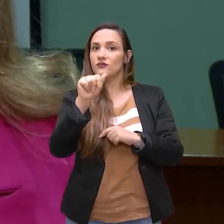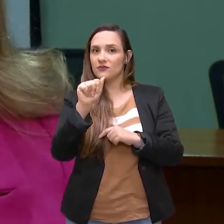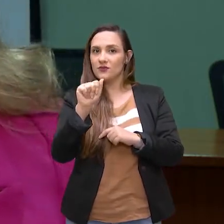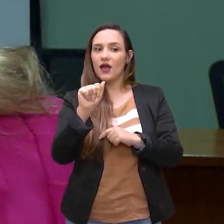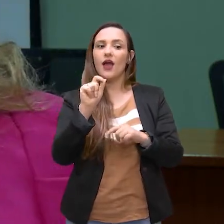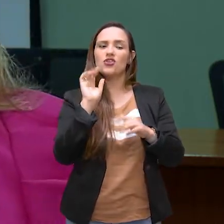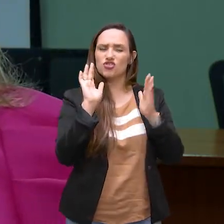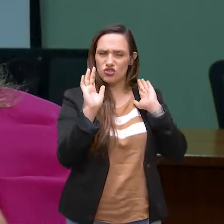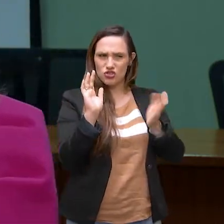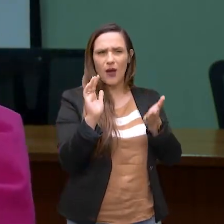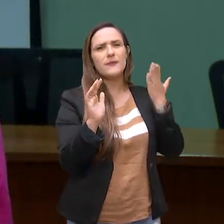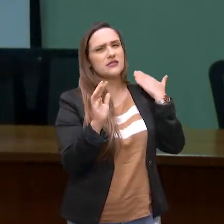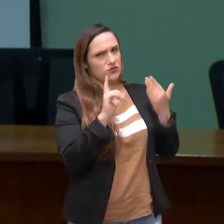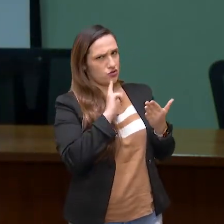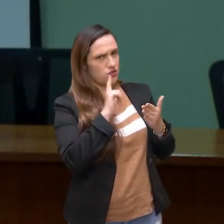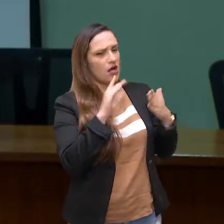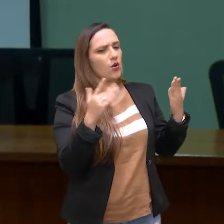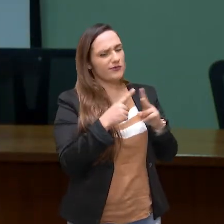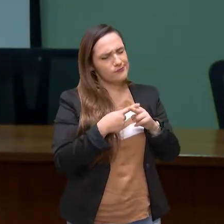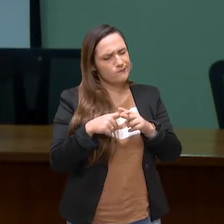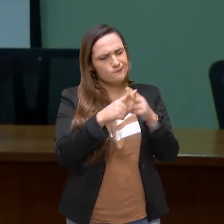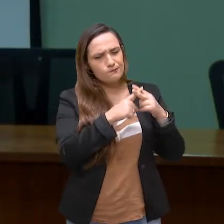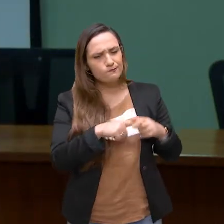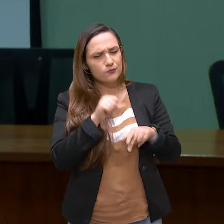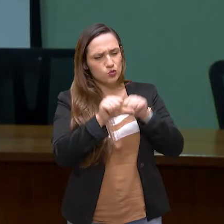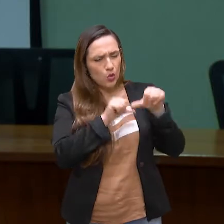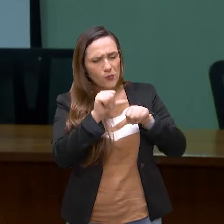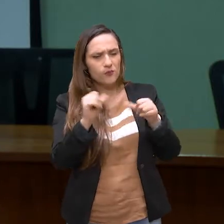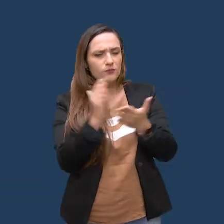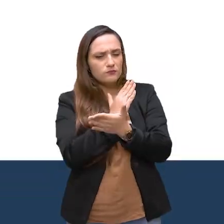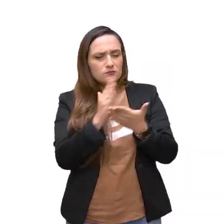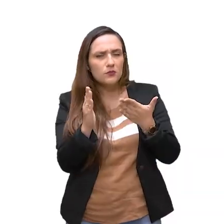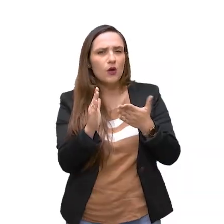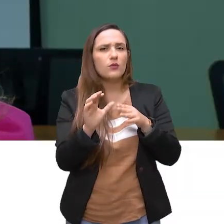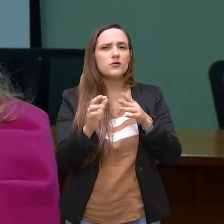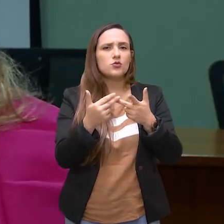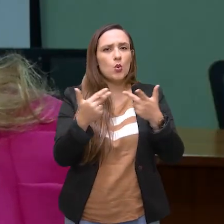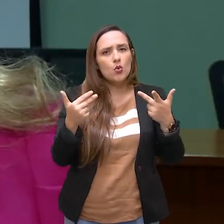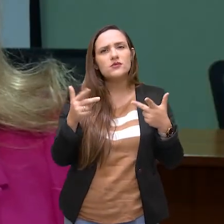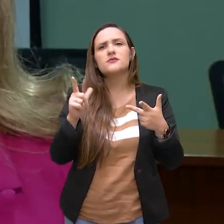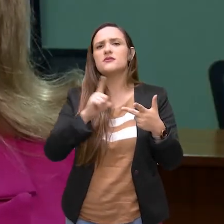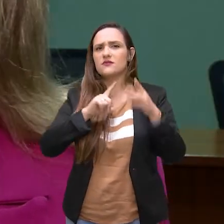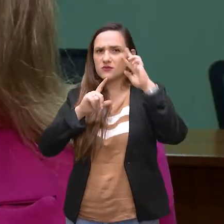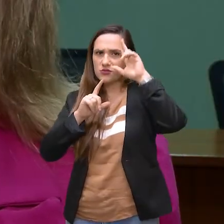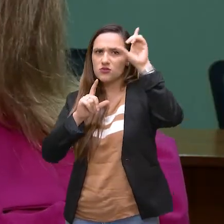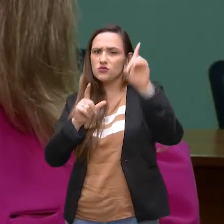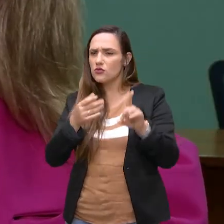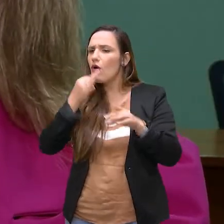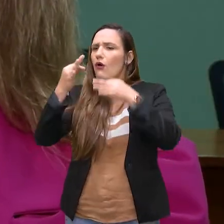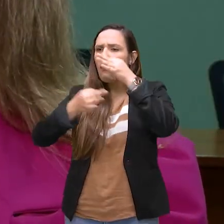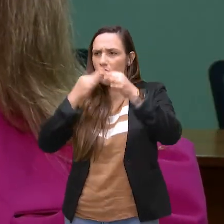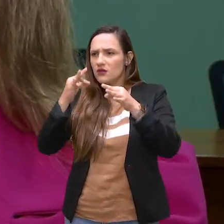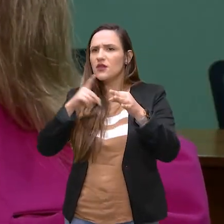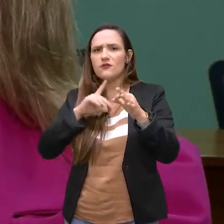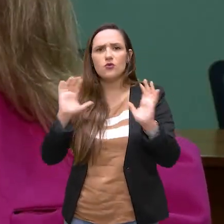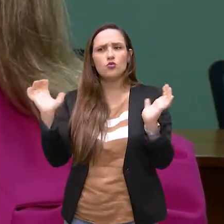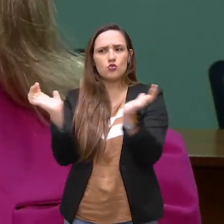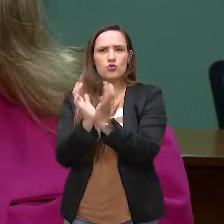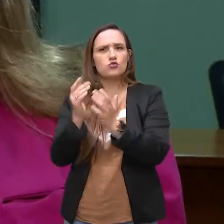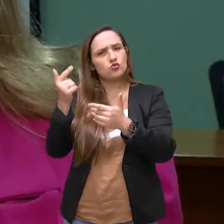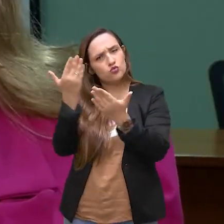esse manual, então ele foi revisado e atualizado. Com a participação ainda da direção da PGE, de vários colegas